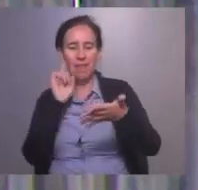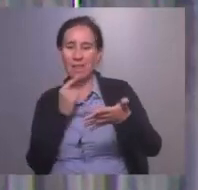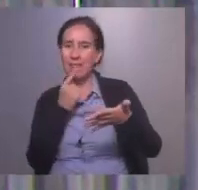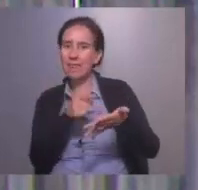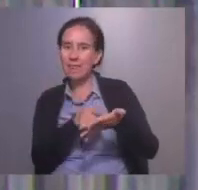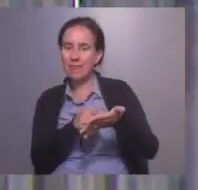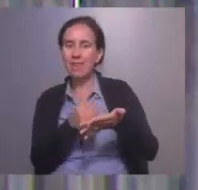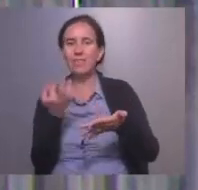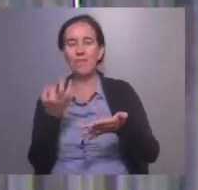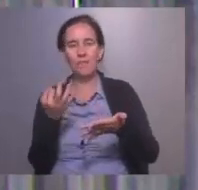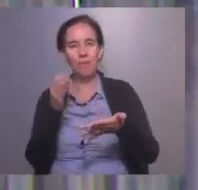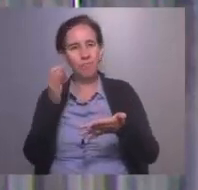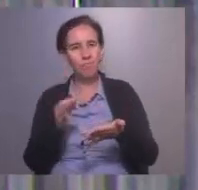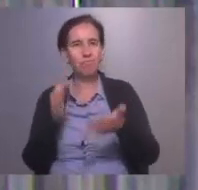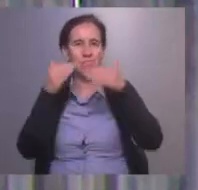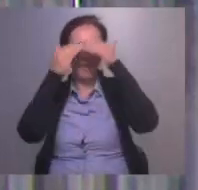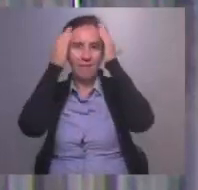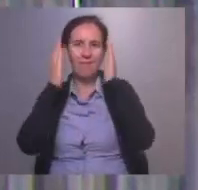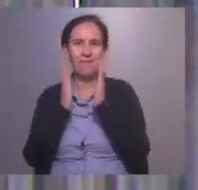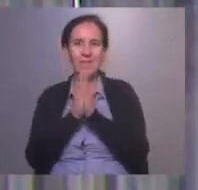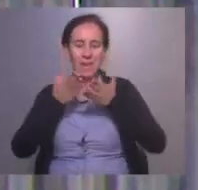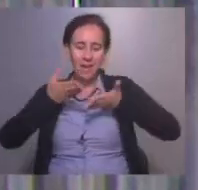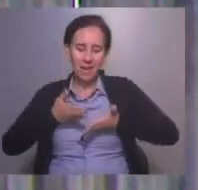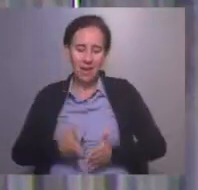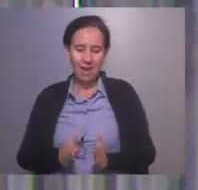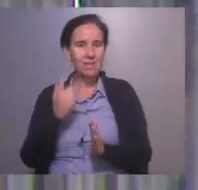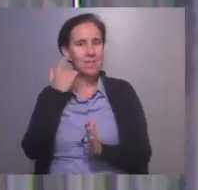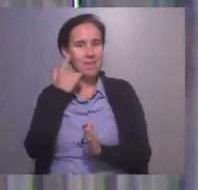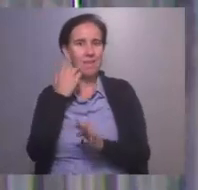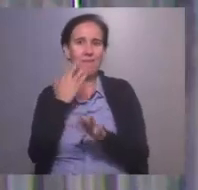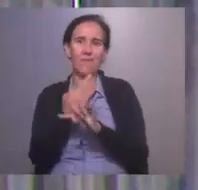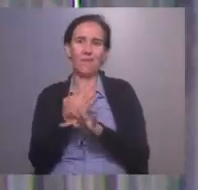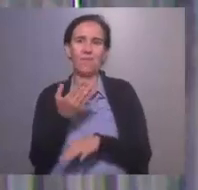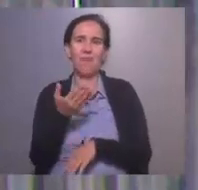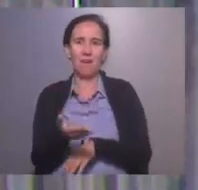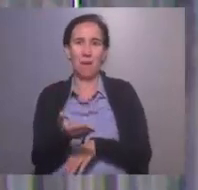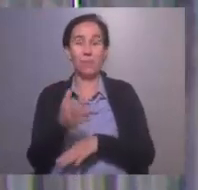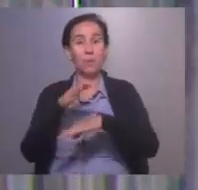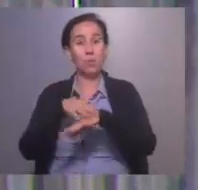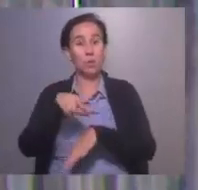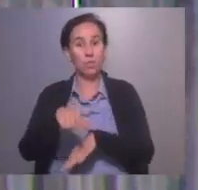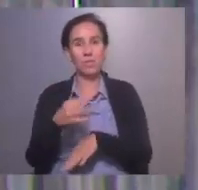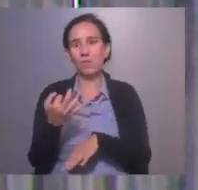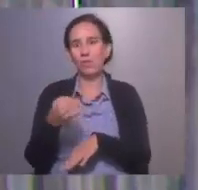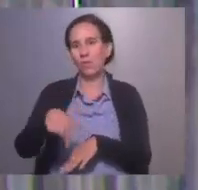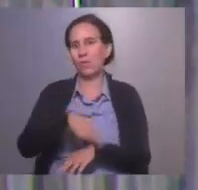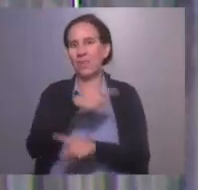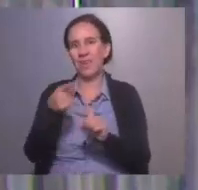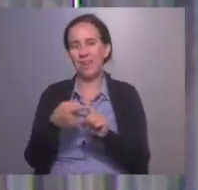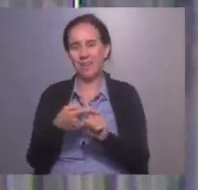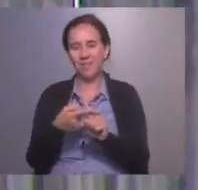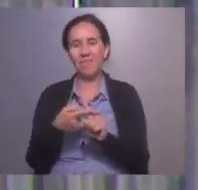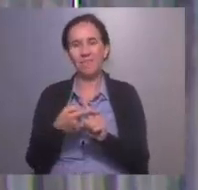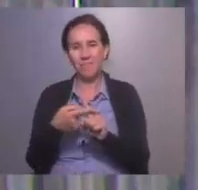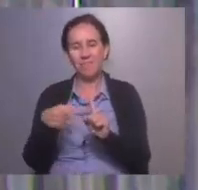festa do nascimento da Virgem Santa Maria. Por isso, e apesar de neste ano celebrarmos